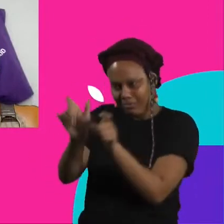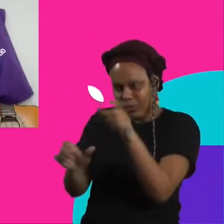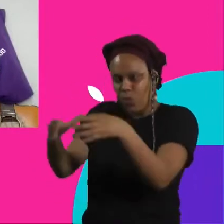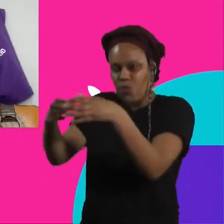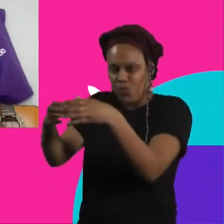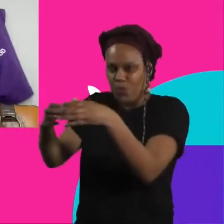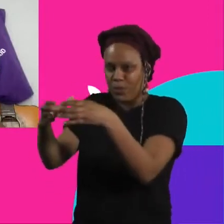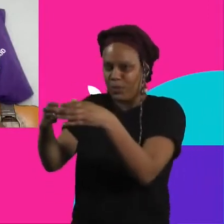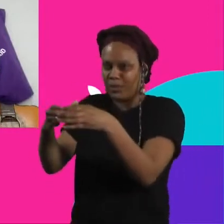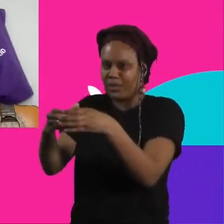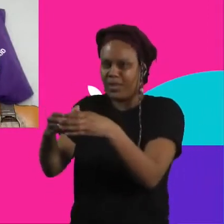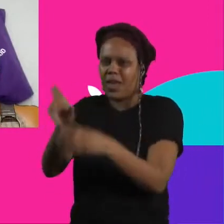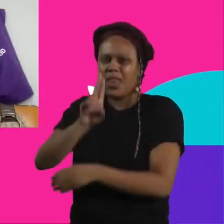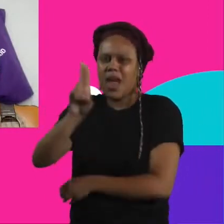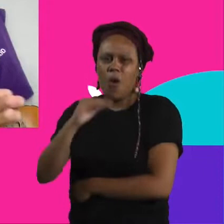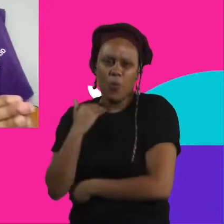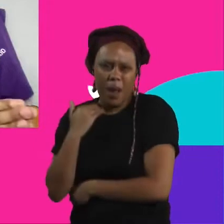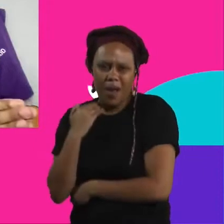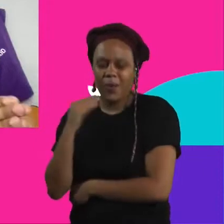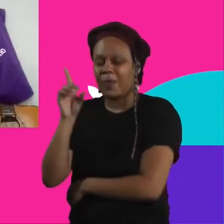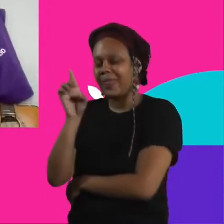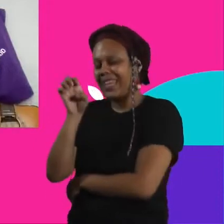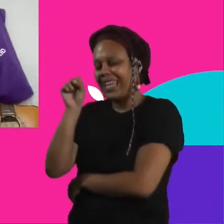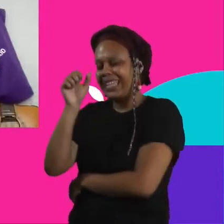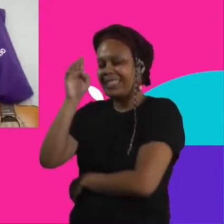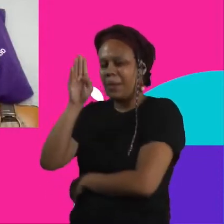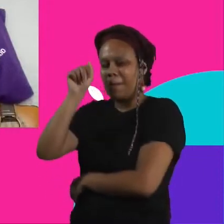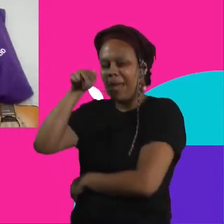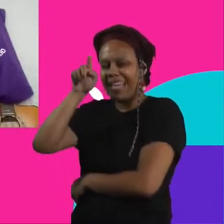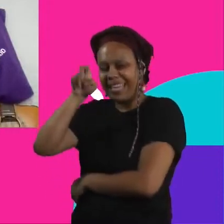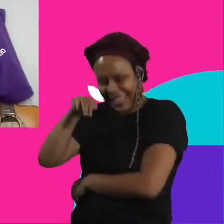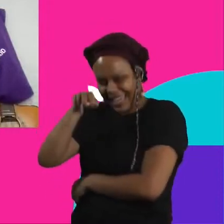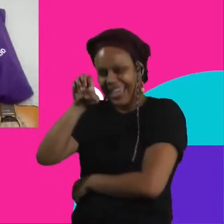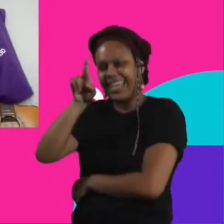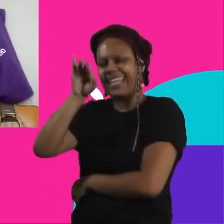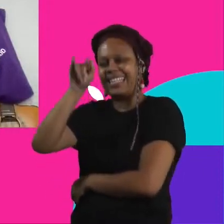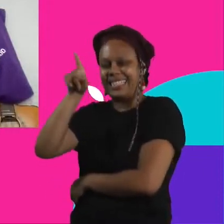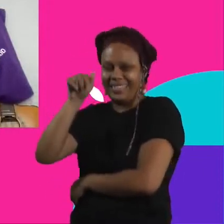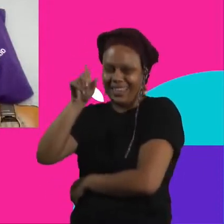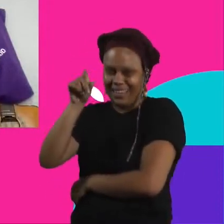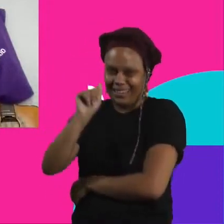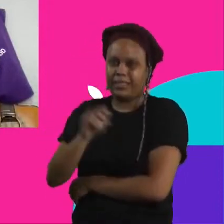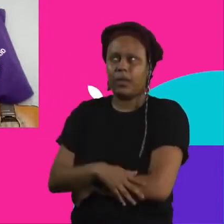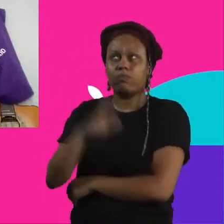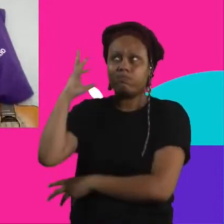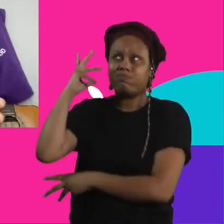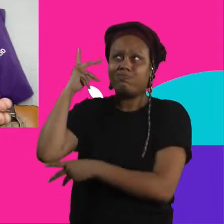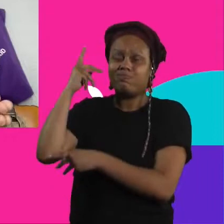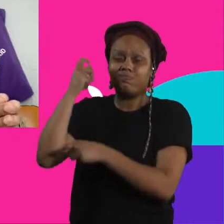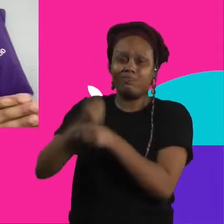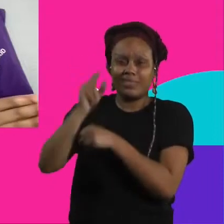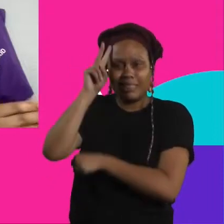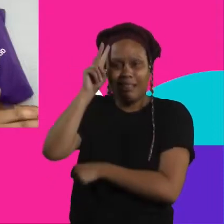ela é utilizada para as pessoas que não acessam o sistema formal, né? O sistema financeiro formal. E historicamente esse número